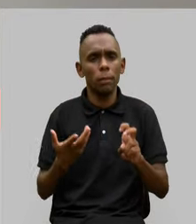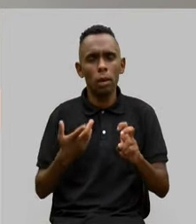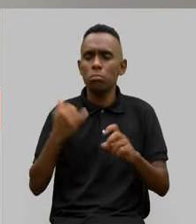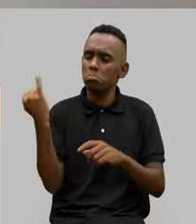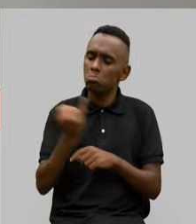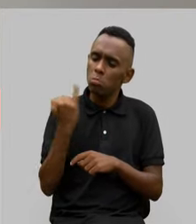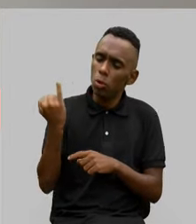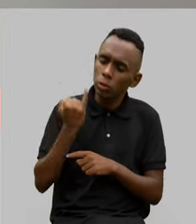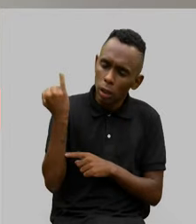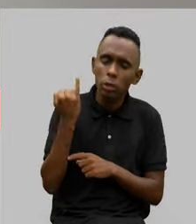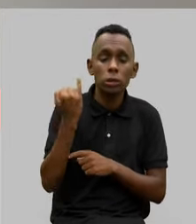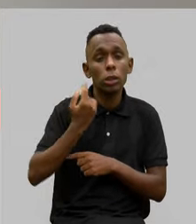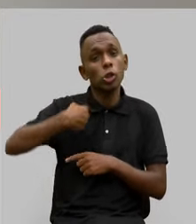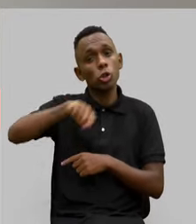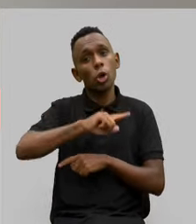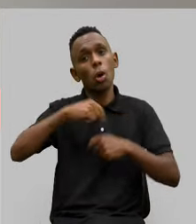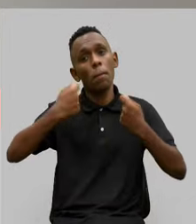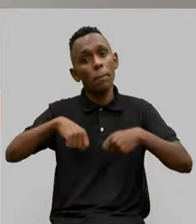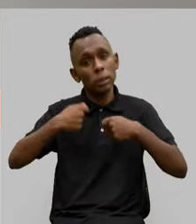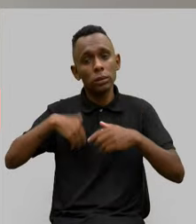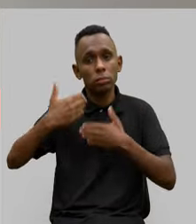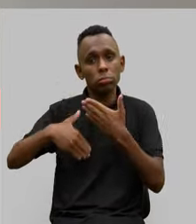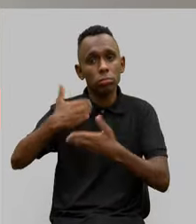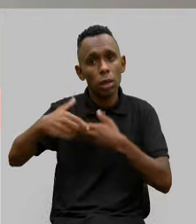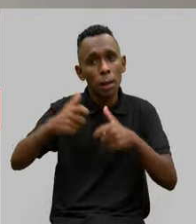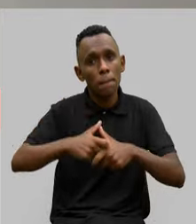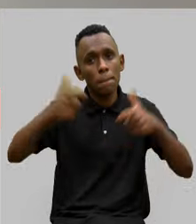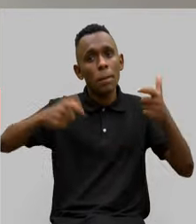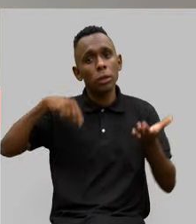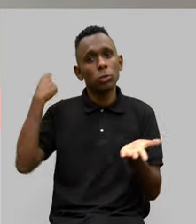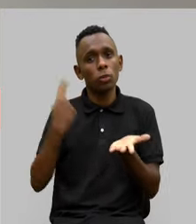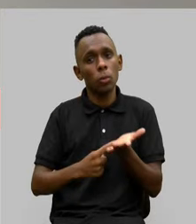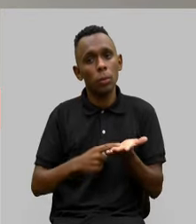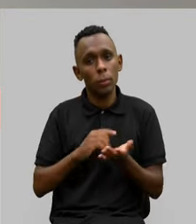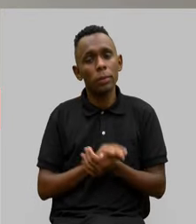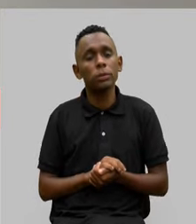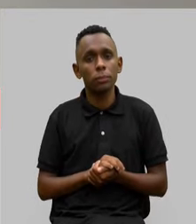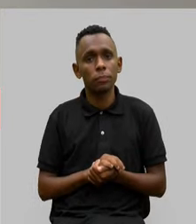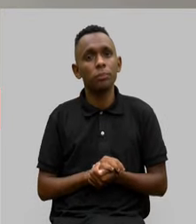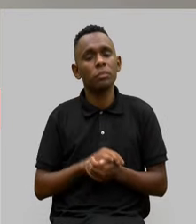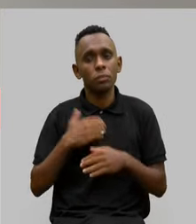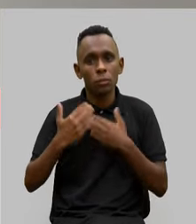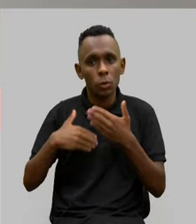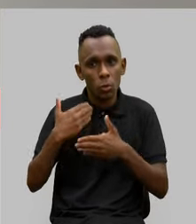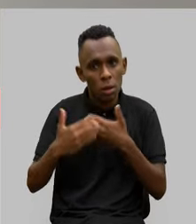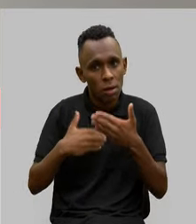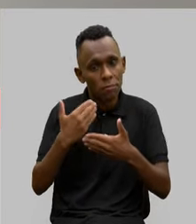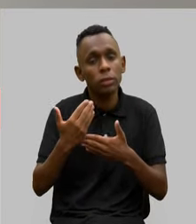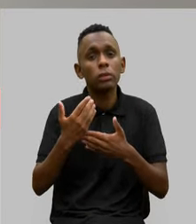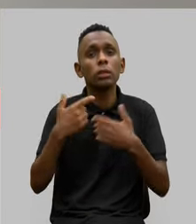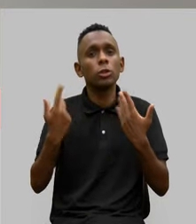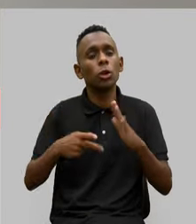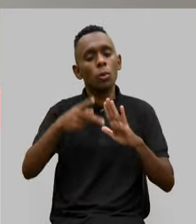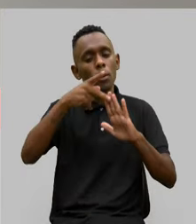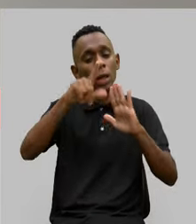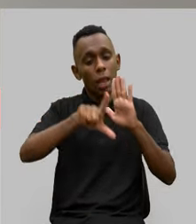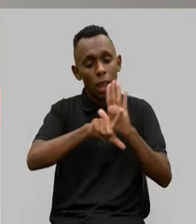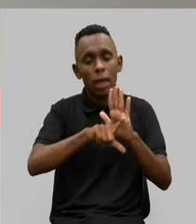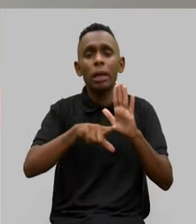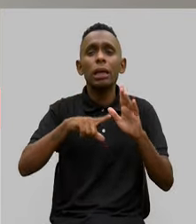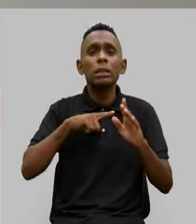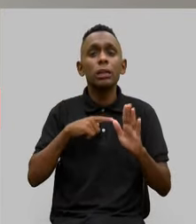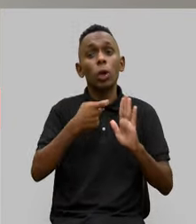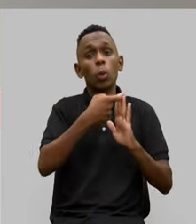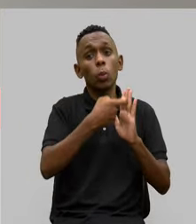importante e que a gente precisa cada vez mais ter esse compromisso com o avanço dela o projeto de lei ele tem um